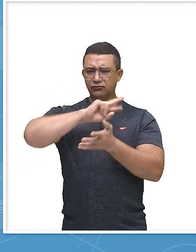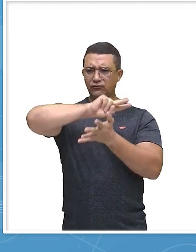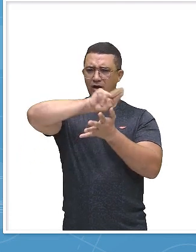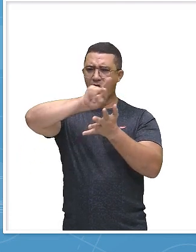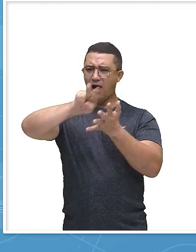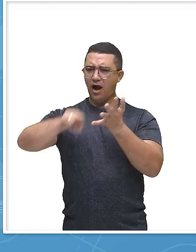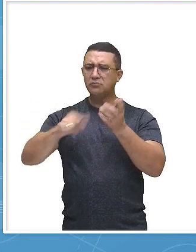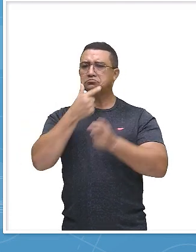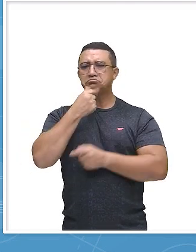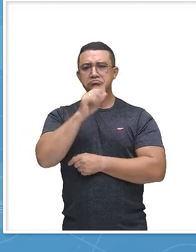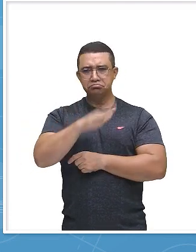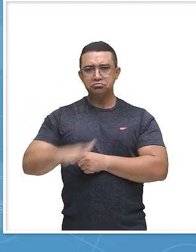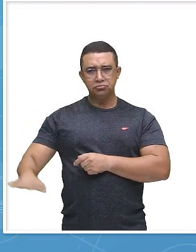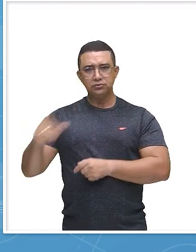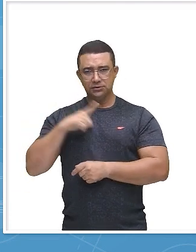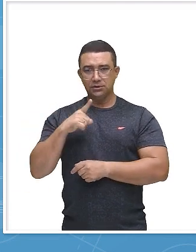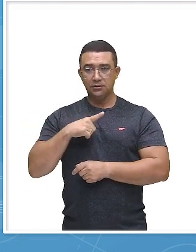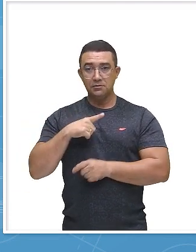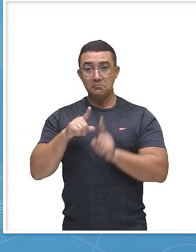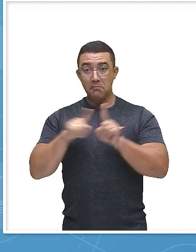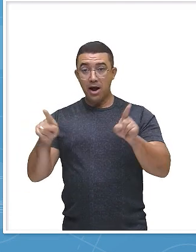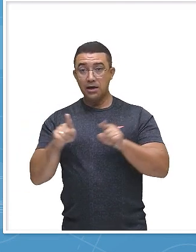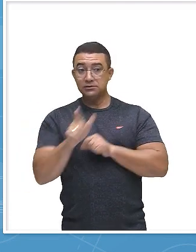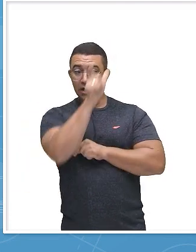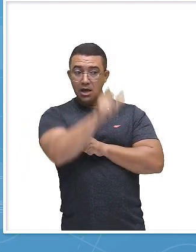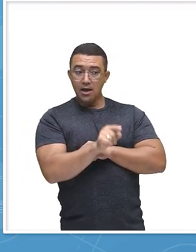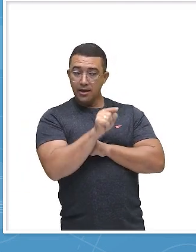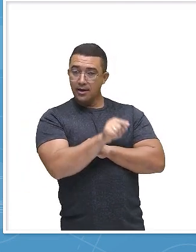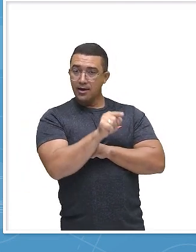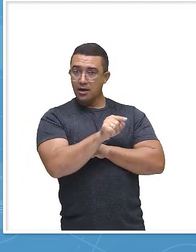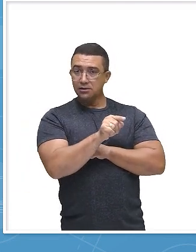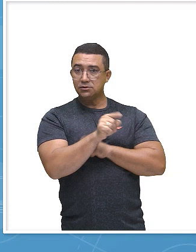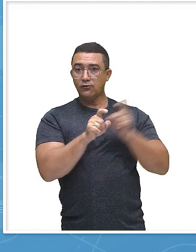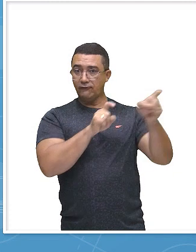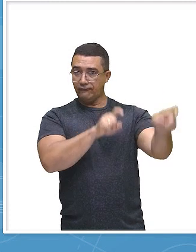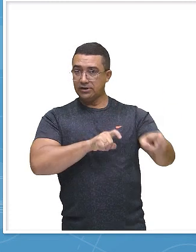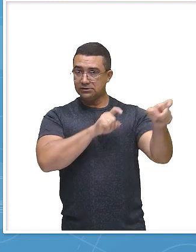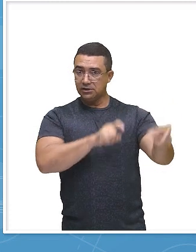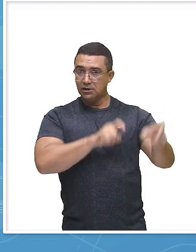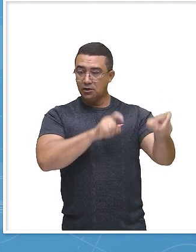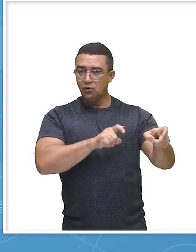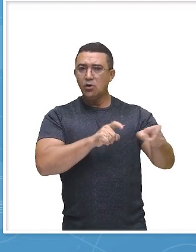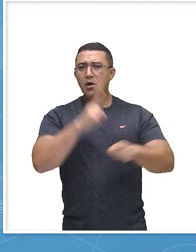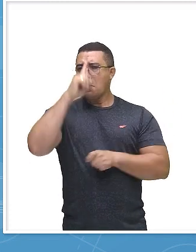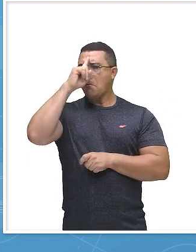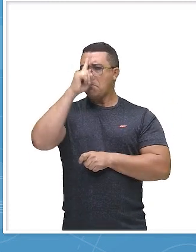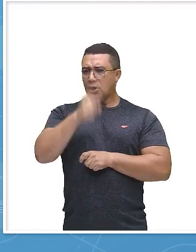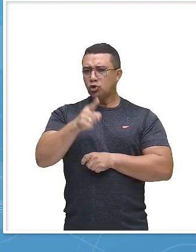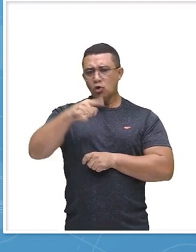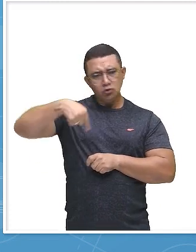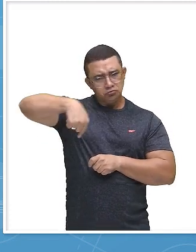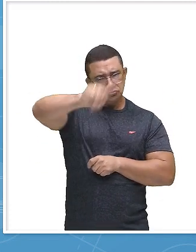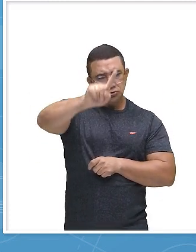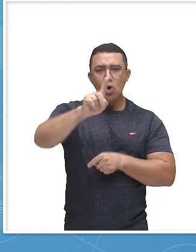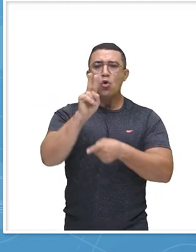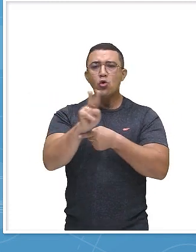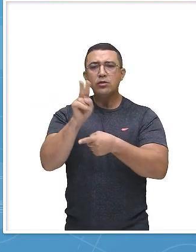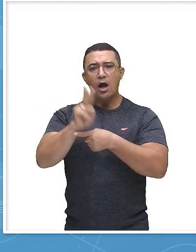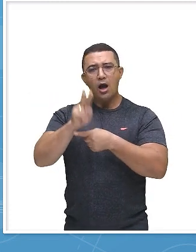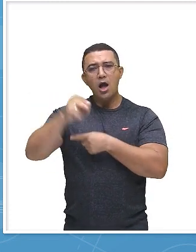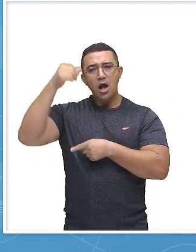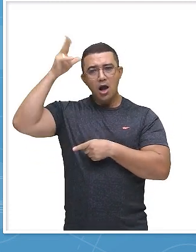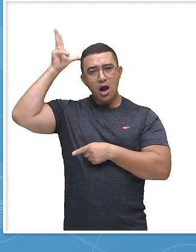tem muitos meninos e esse menino, né, o fazendeiro mandou pastorear os cavalos, correto?